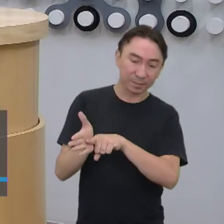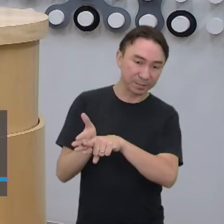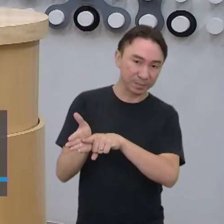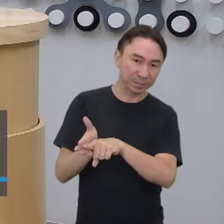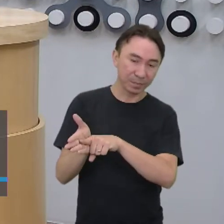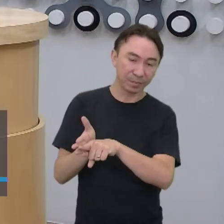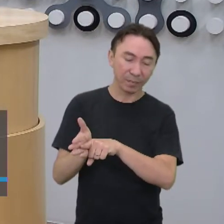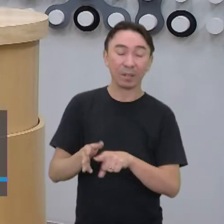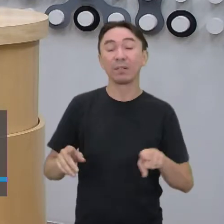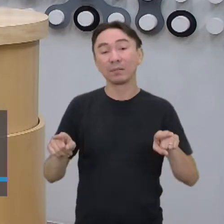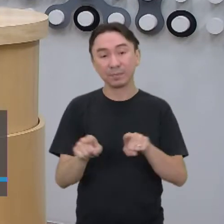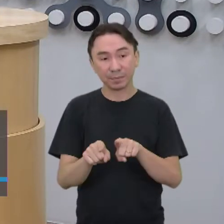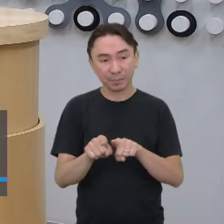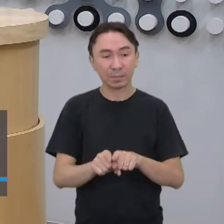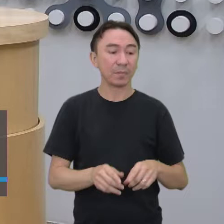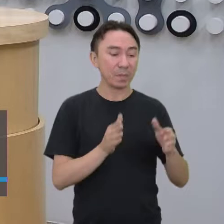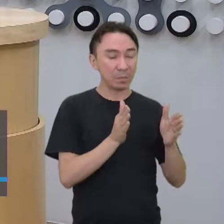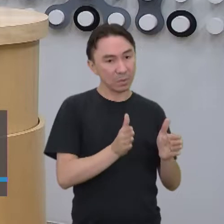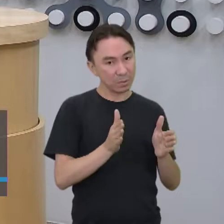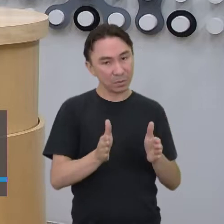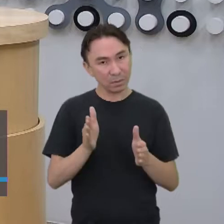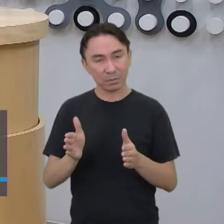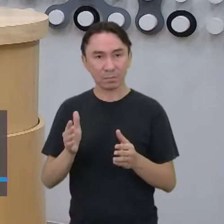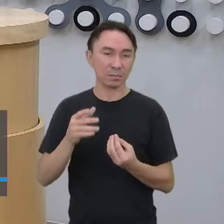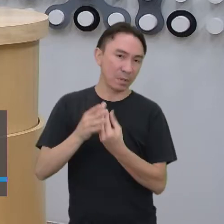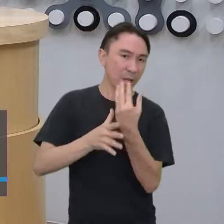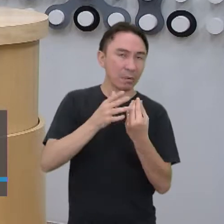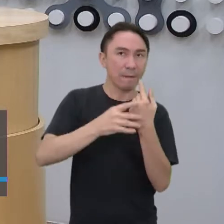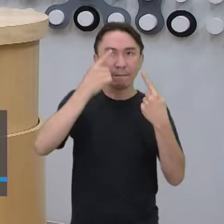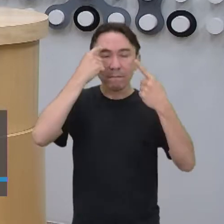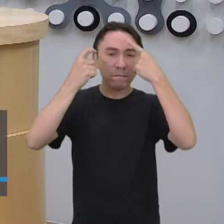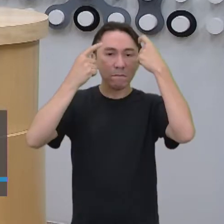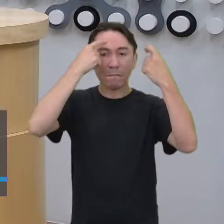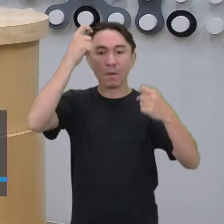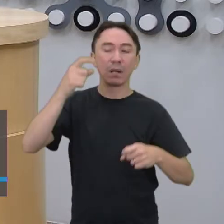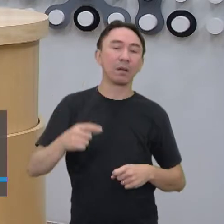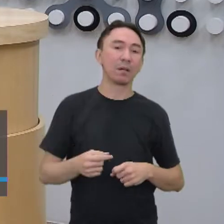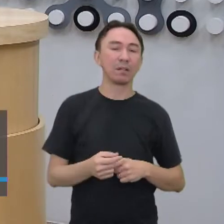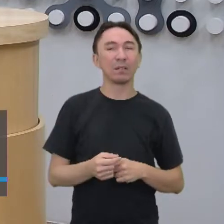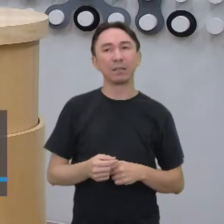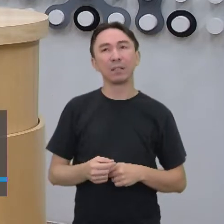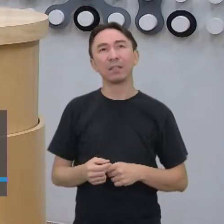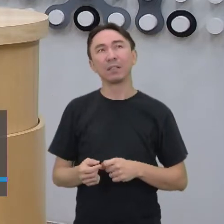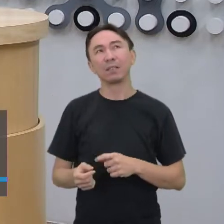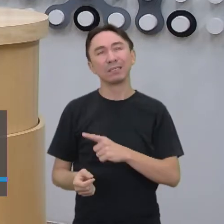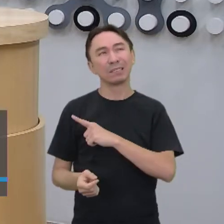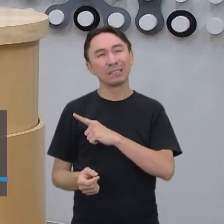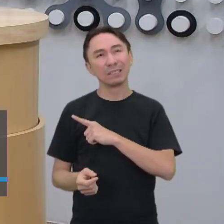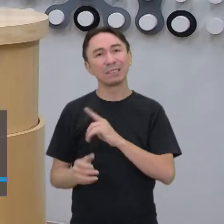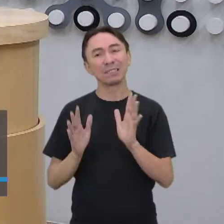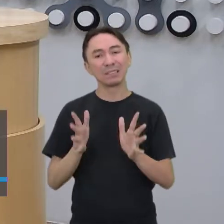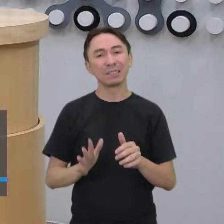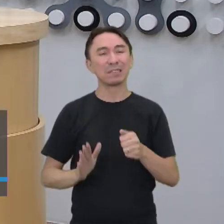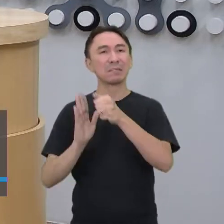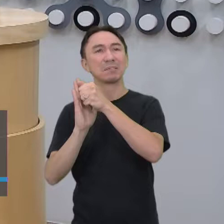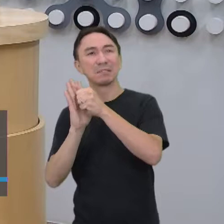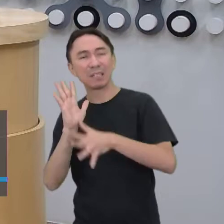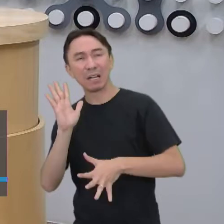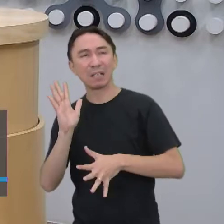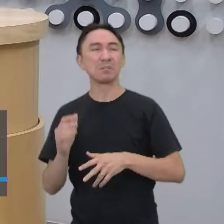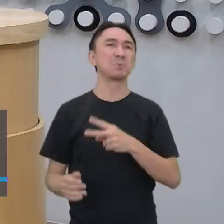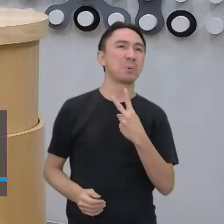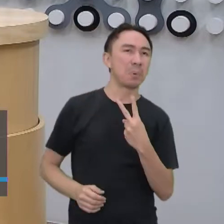criativo entrou, né, bem assim, na atividade, eu acho que foi na atividade de número 2, na